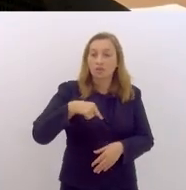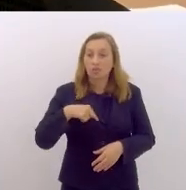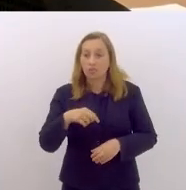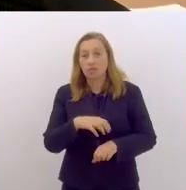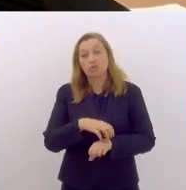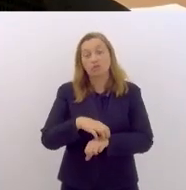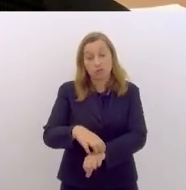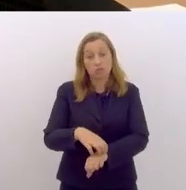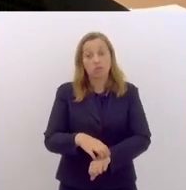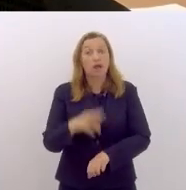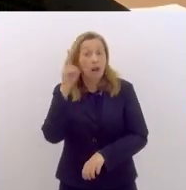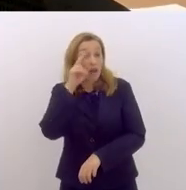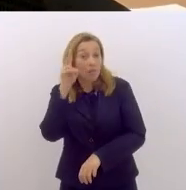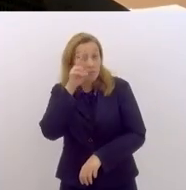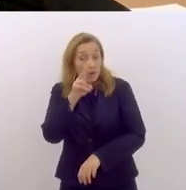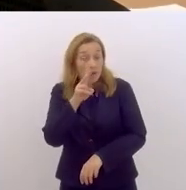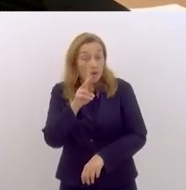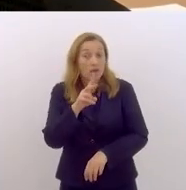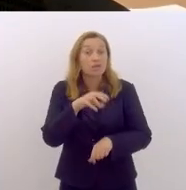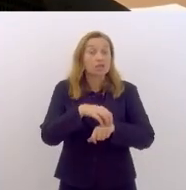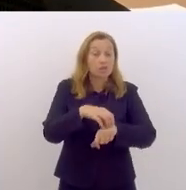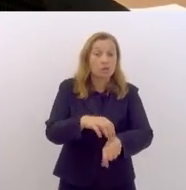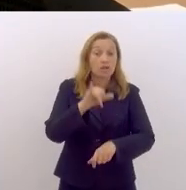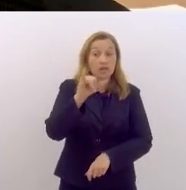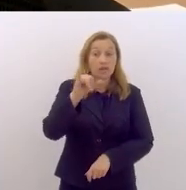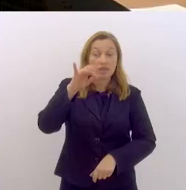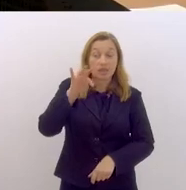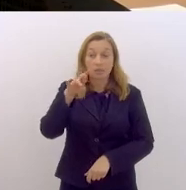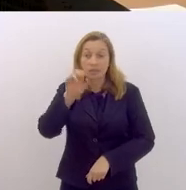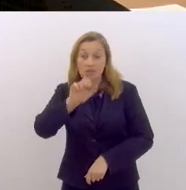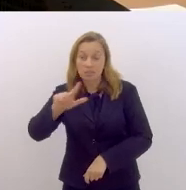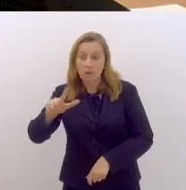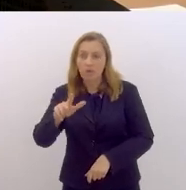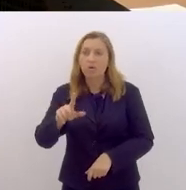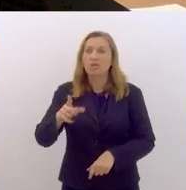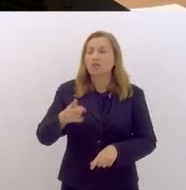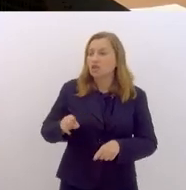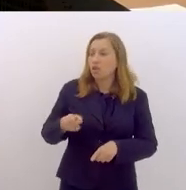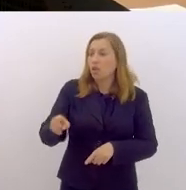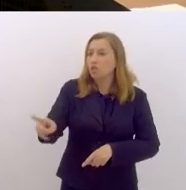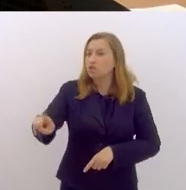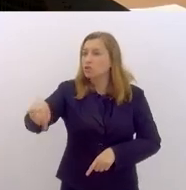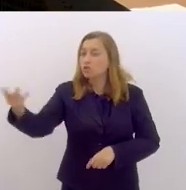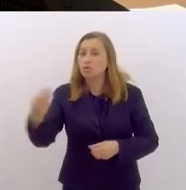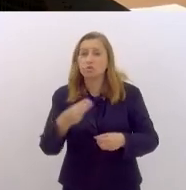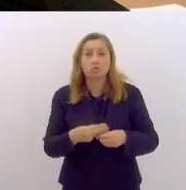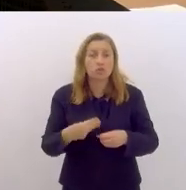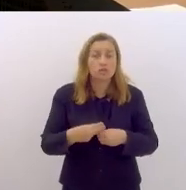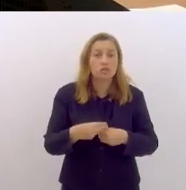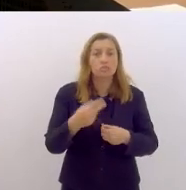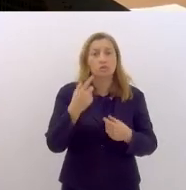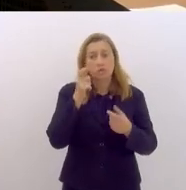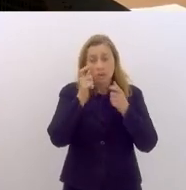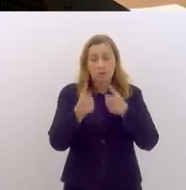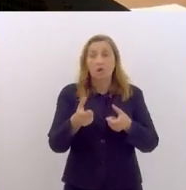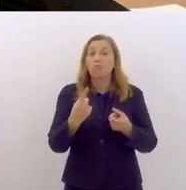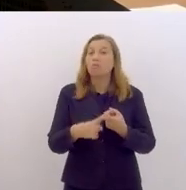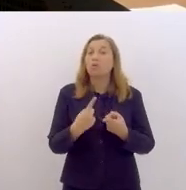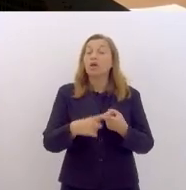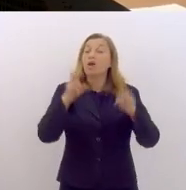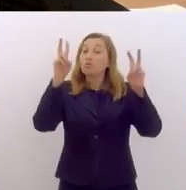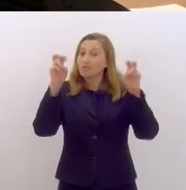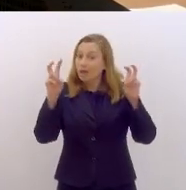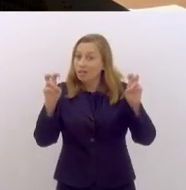Lembrando que nós estamos falando do transporte intermunicipal. Eles vêm de longe, vêm de outros municípios. Isso me chama a atenção, porque esse é um